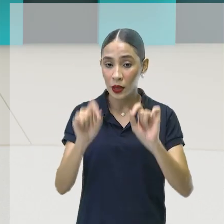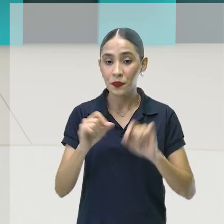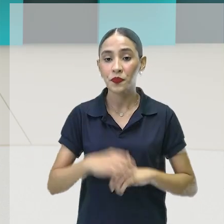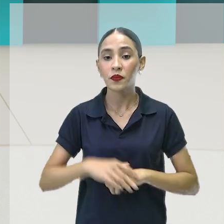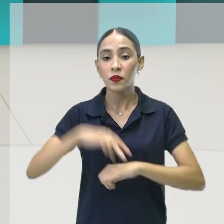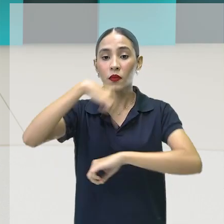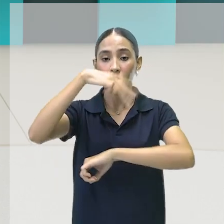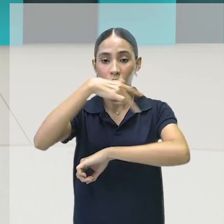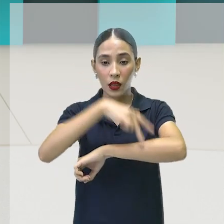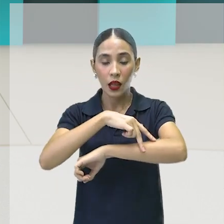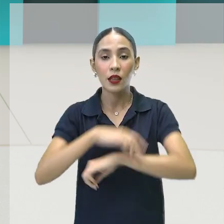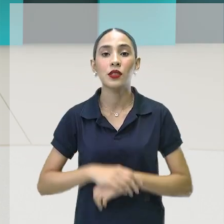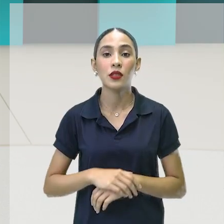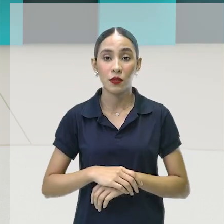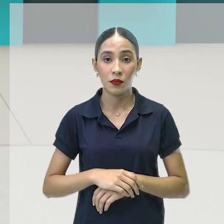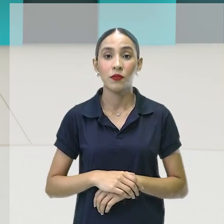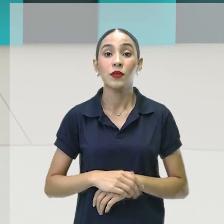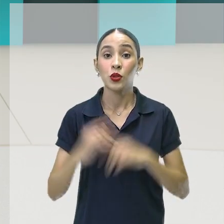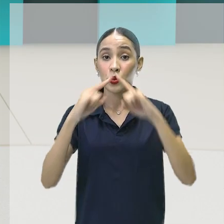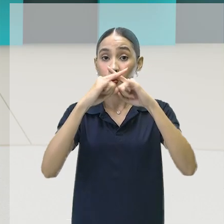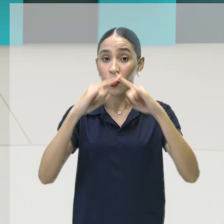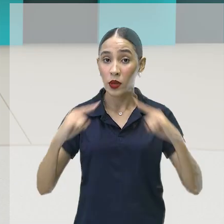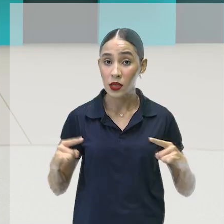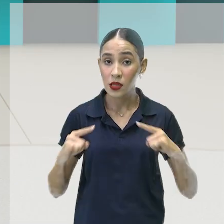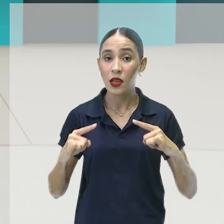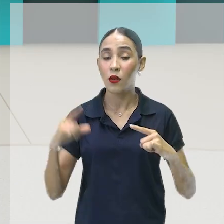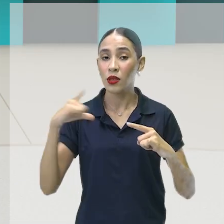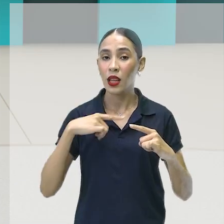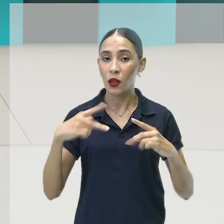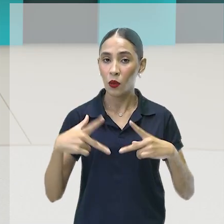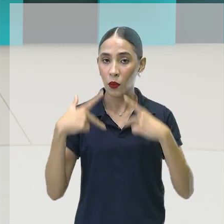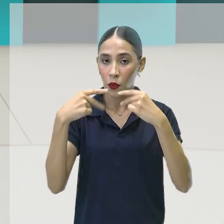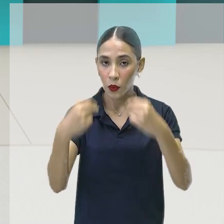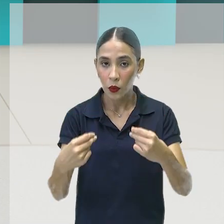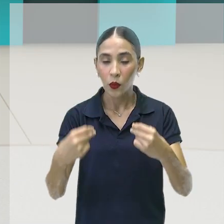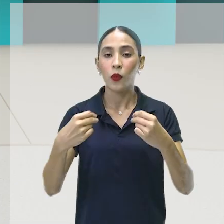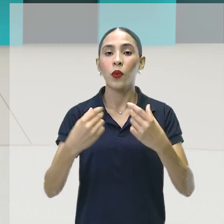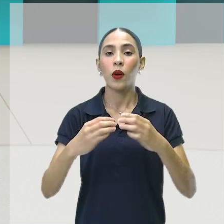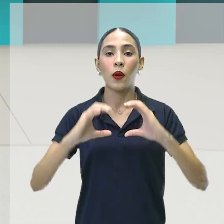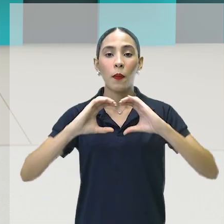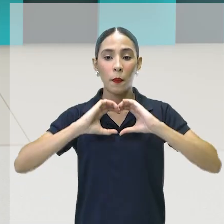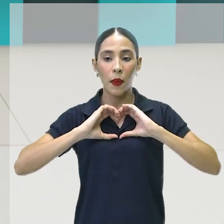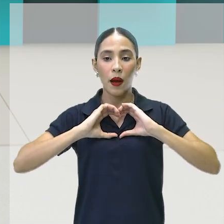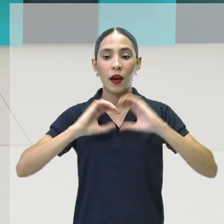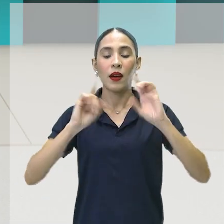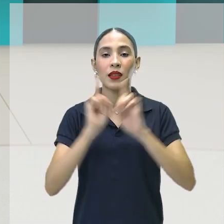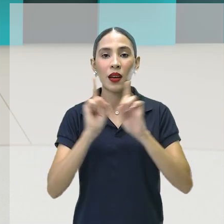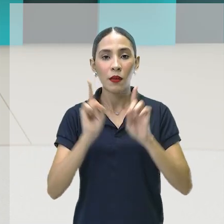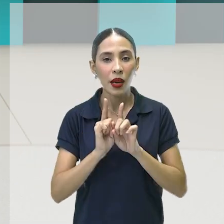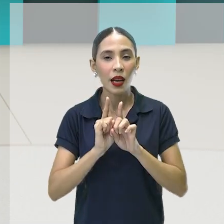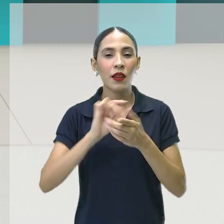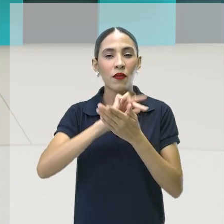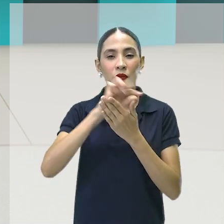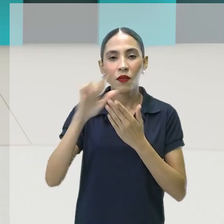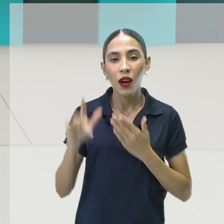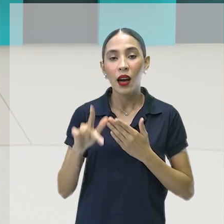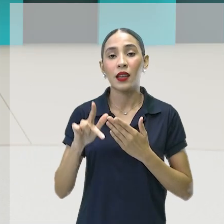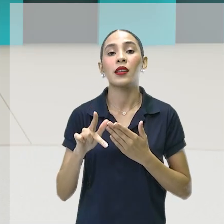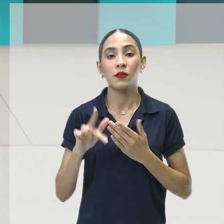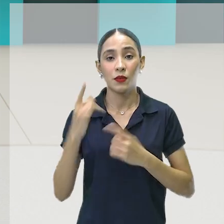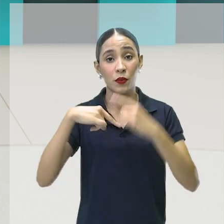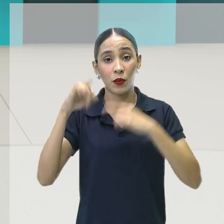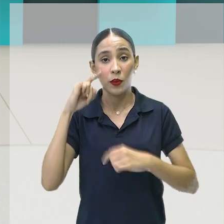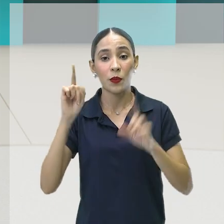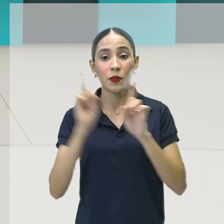as ginásticas, né, de cunho competitivo, com premiação, troféu, medalha e